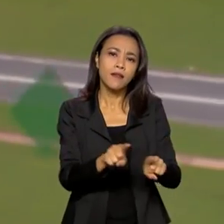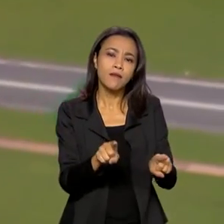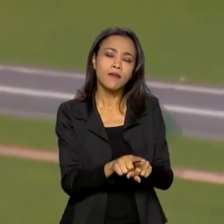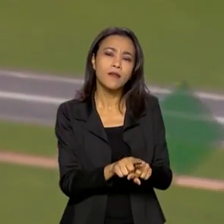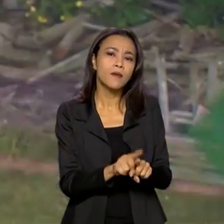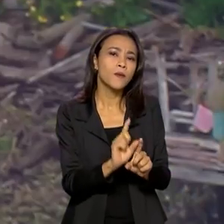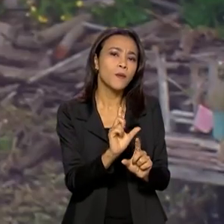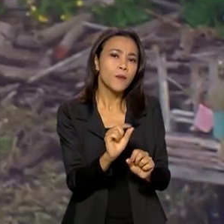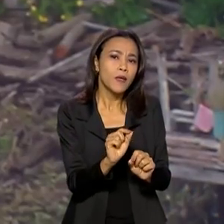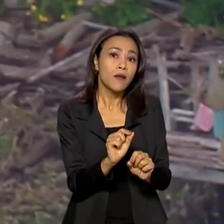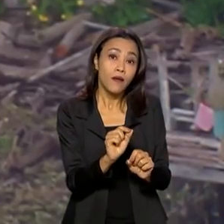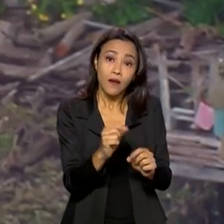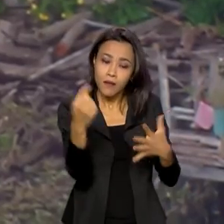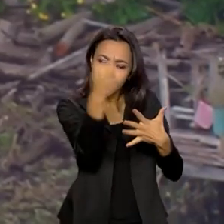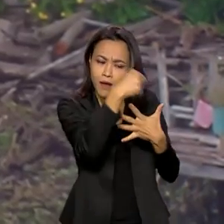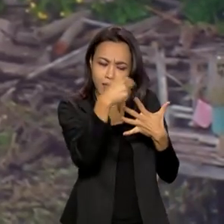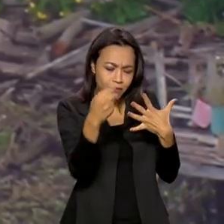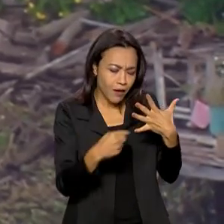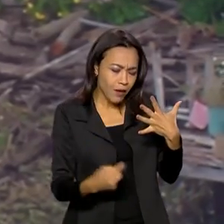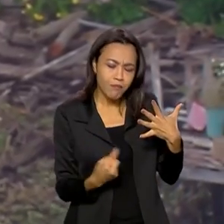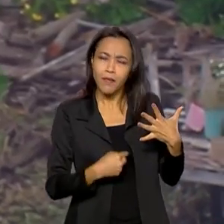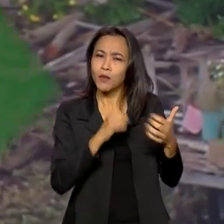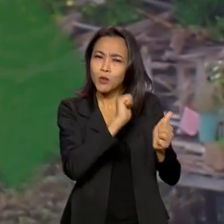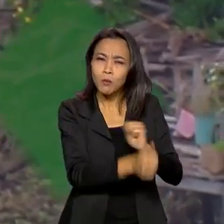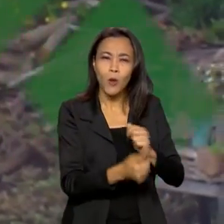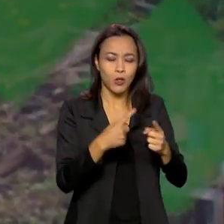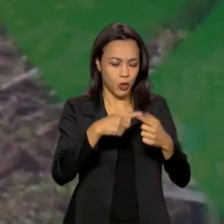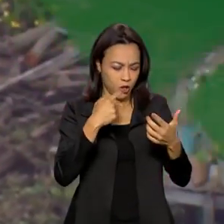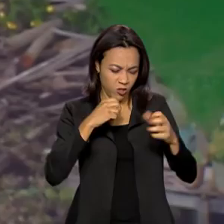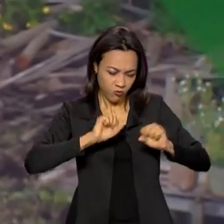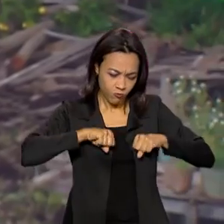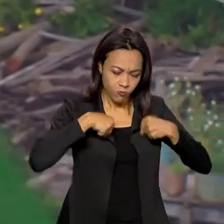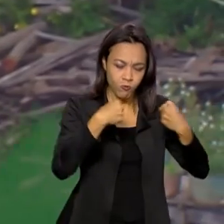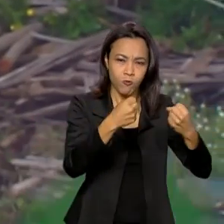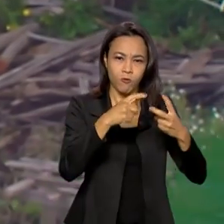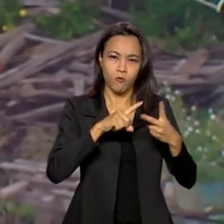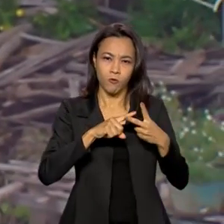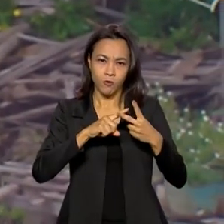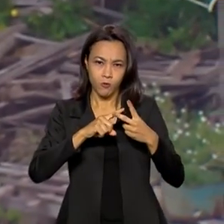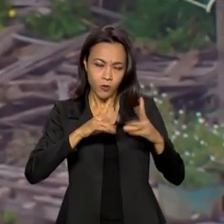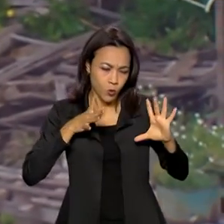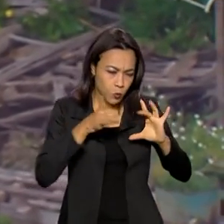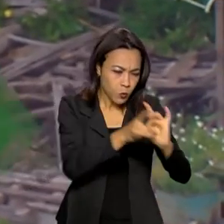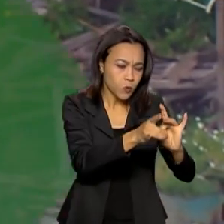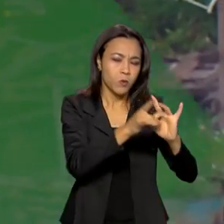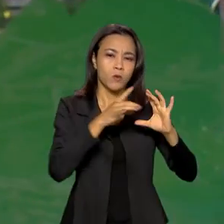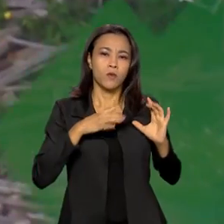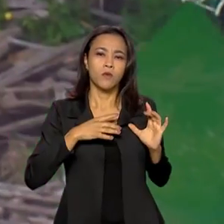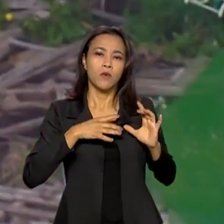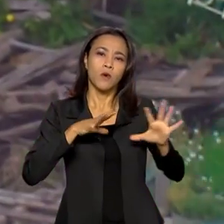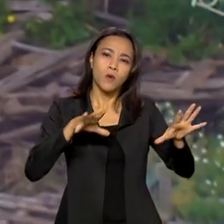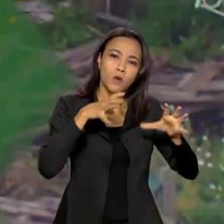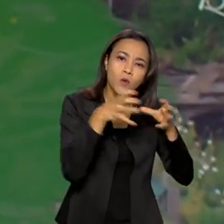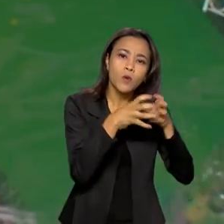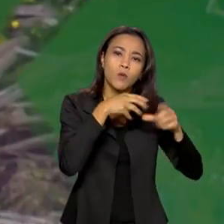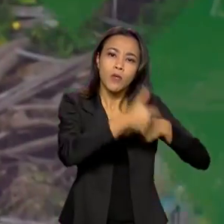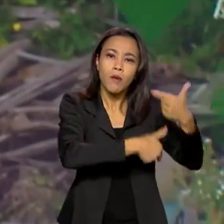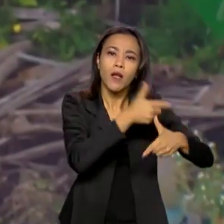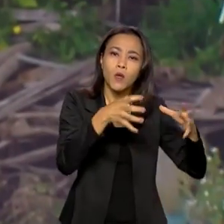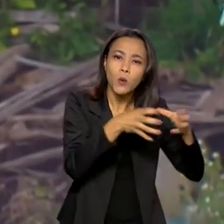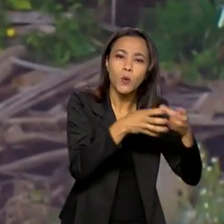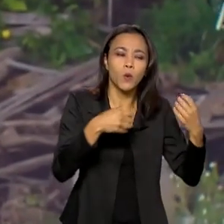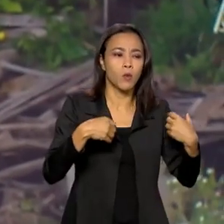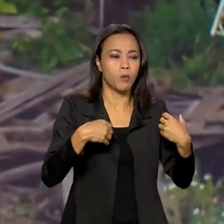atributos que o esporte nos traz como superação né espírito de equipe né disciplina que são tão tão